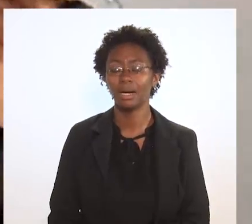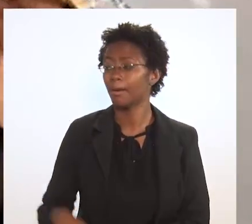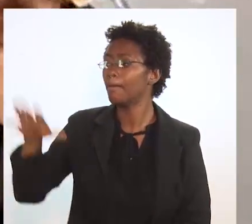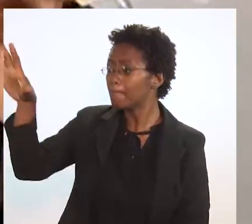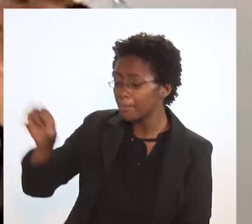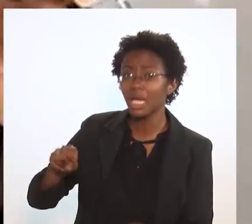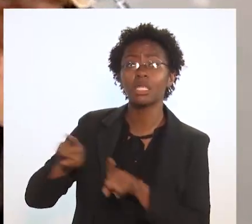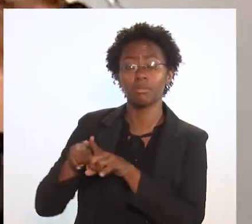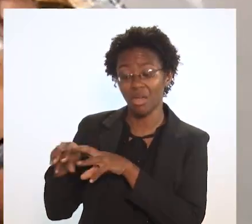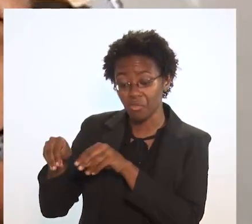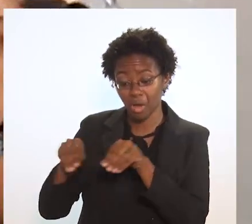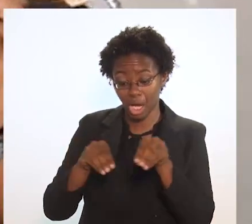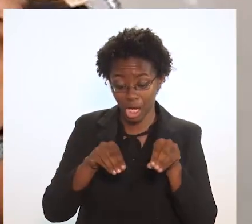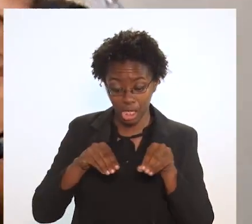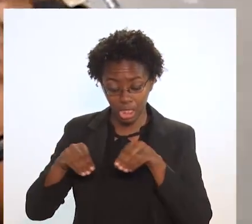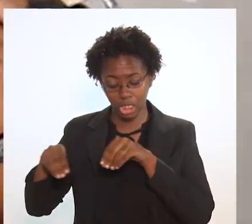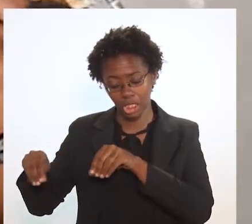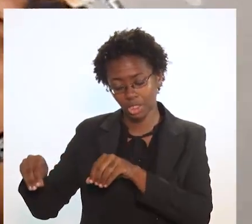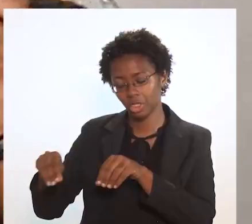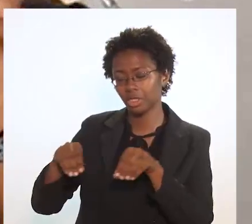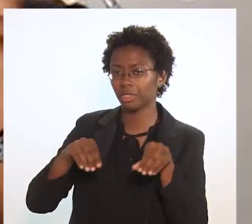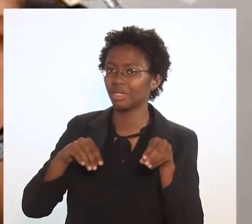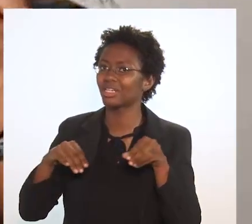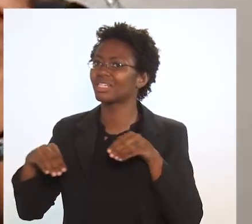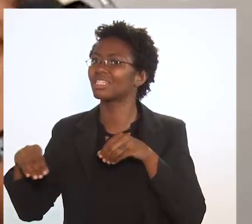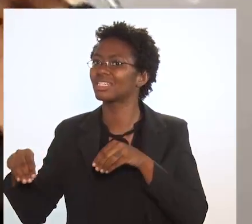pega a lata de guarda-farinha,